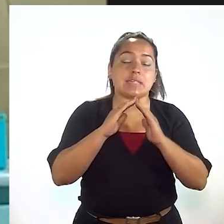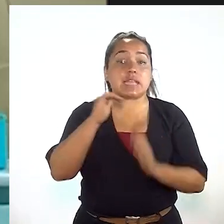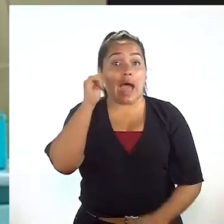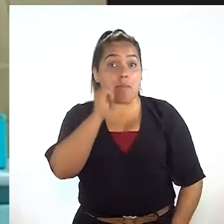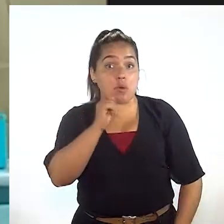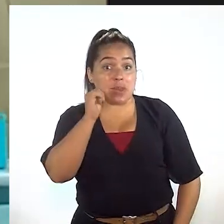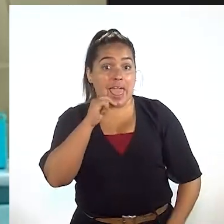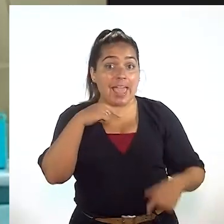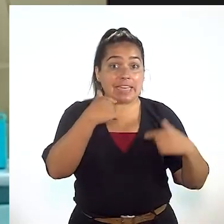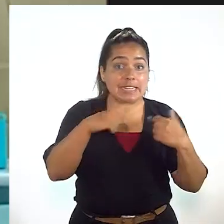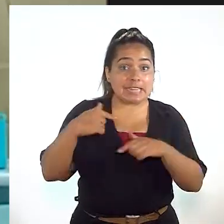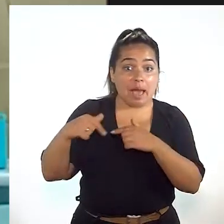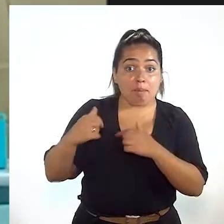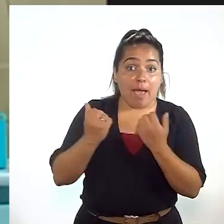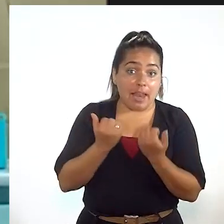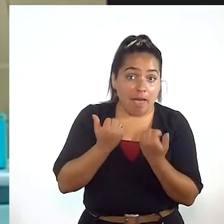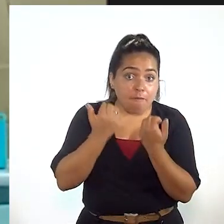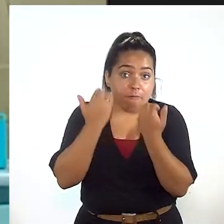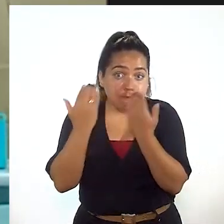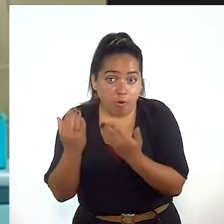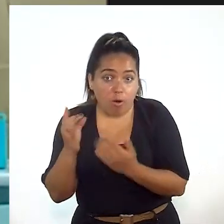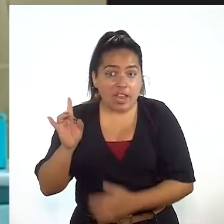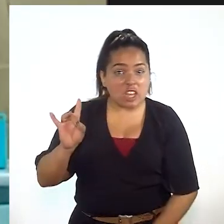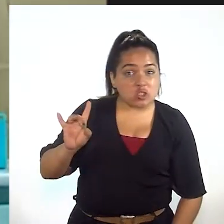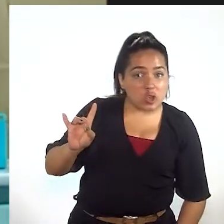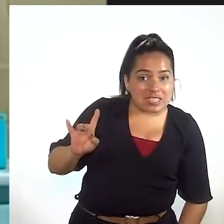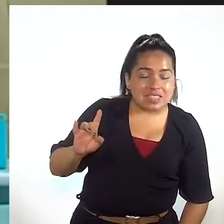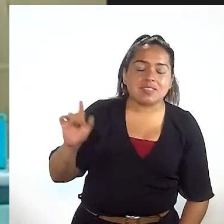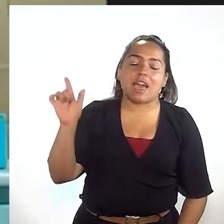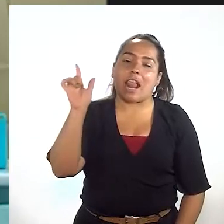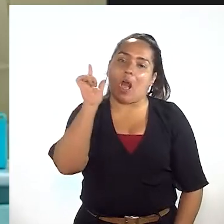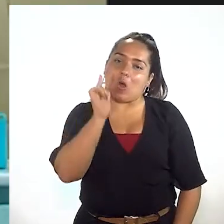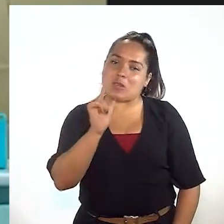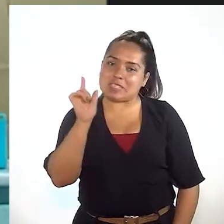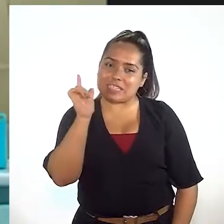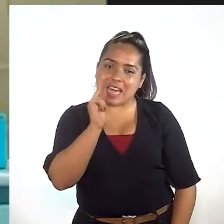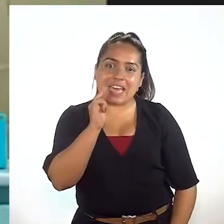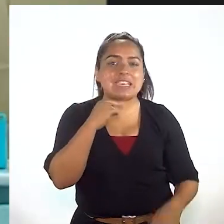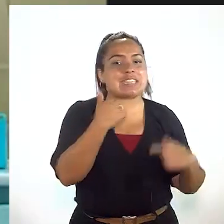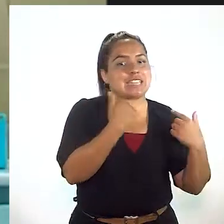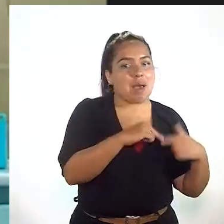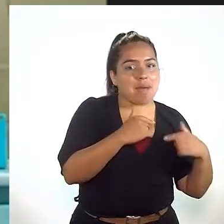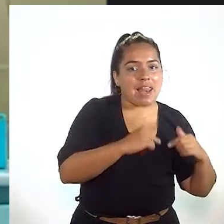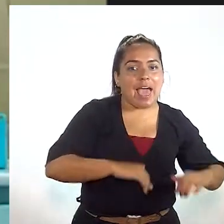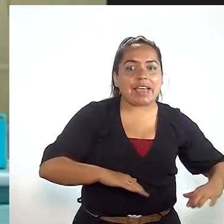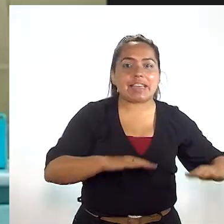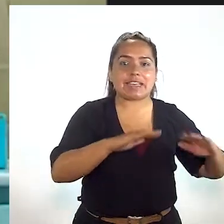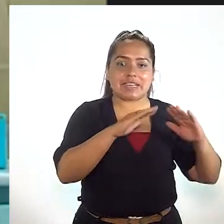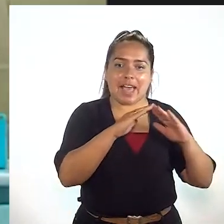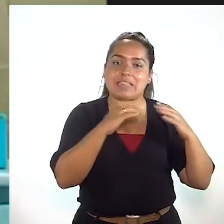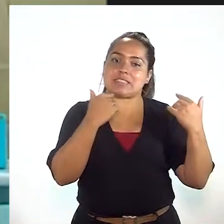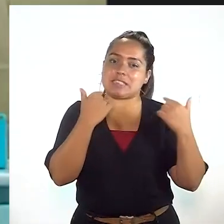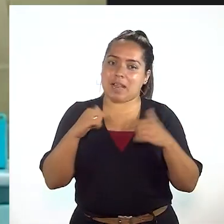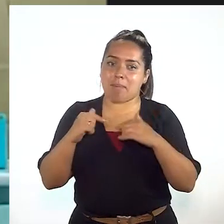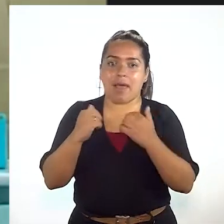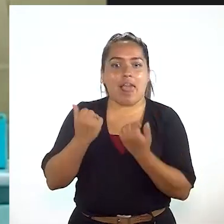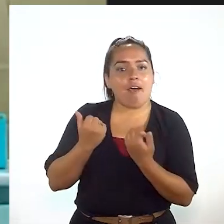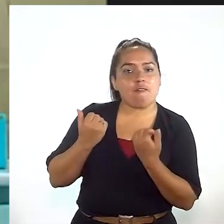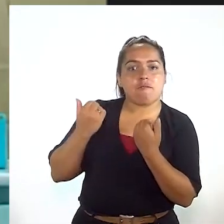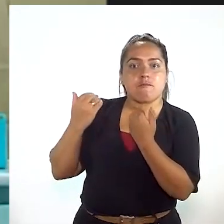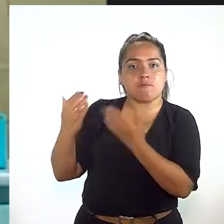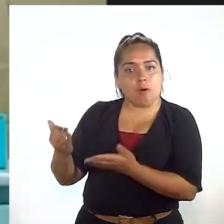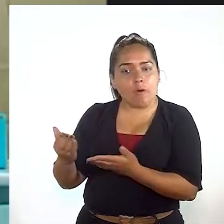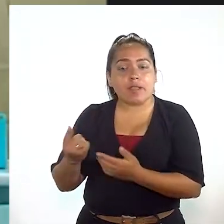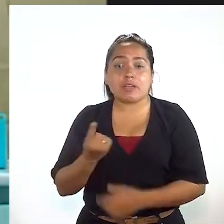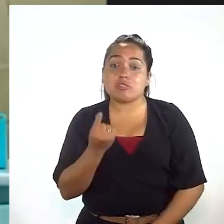casa. E a mulher empreendedora, ela é incrível, porque ela consegue dar conta da sua vida